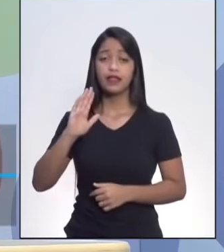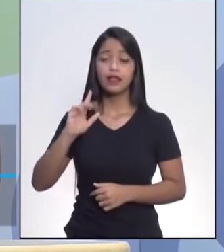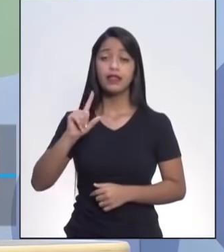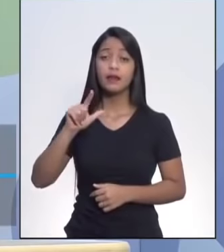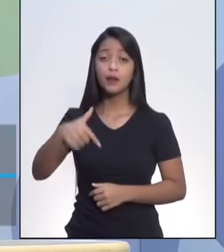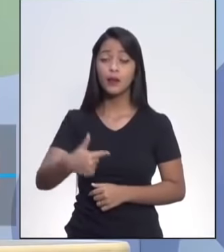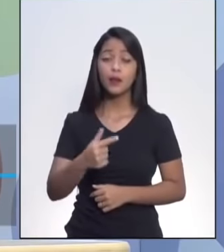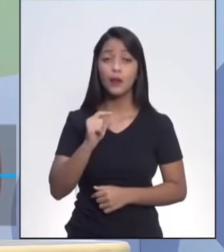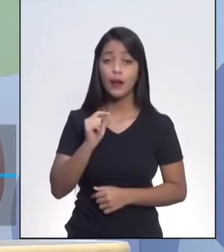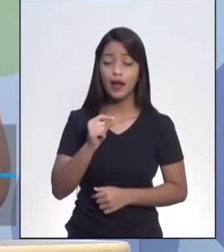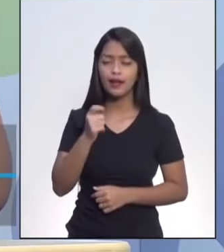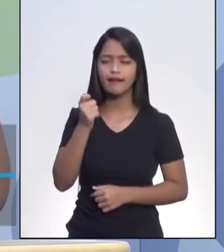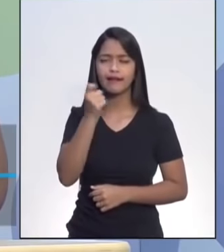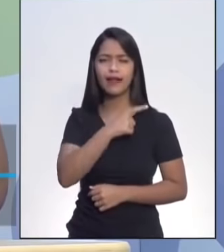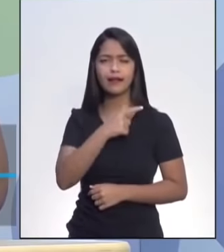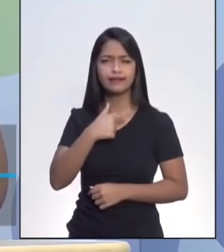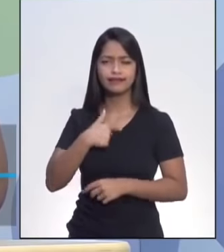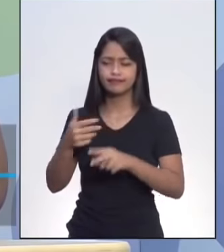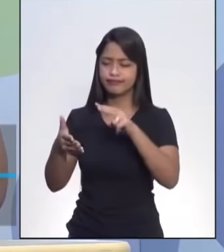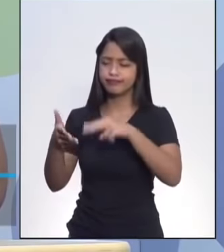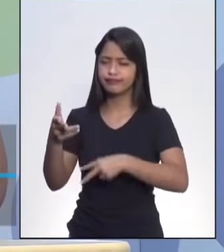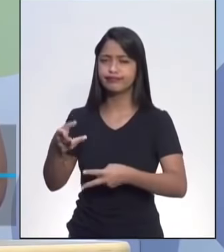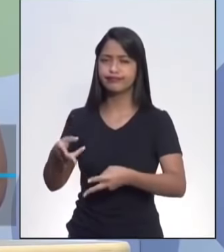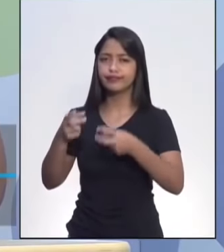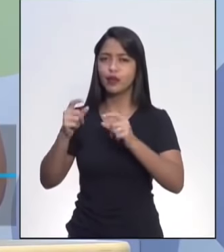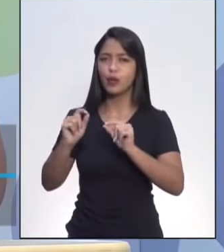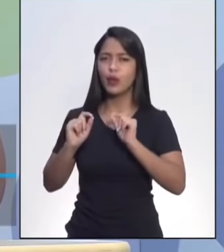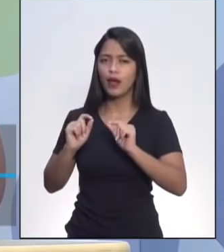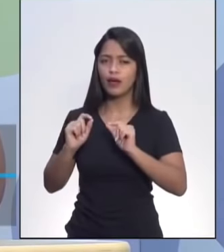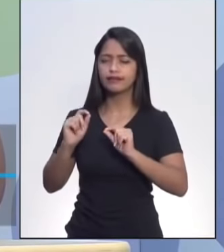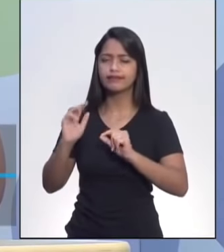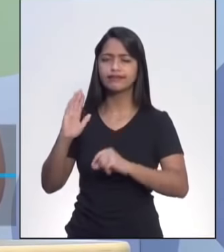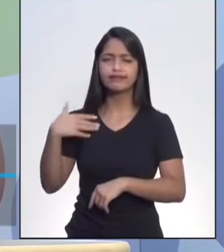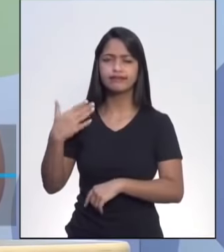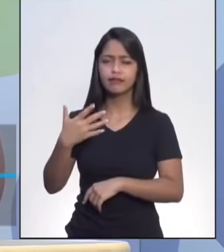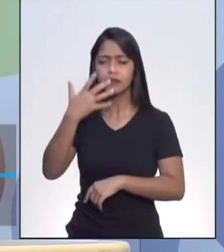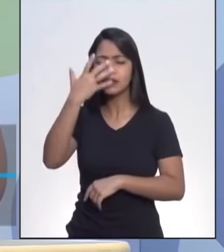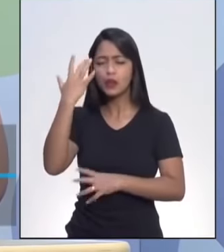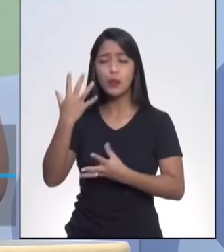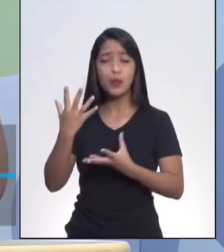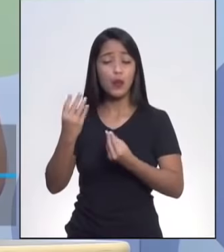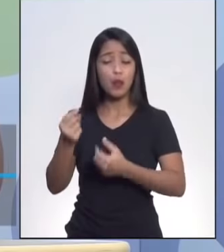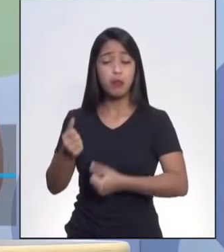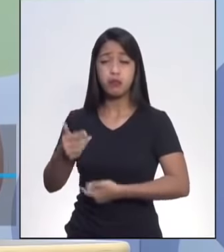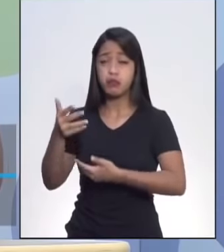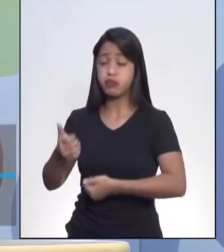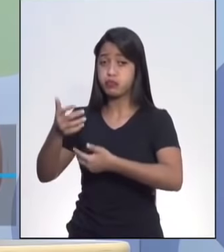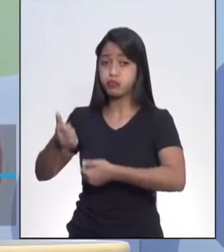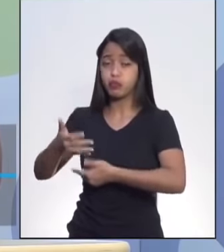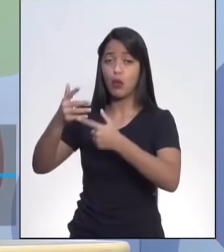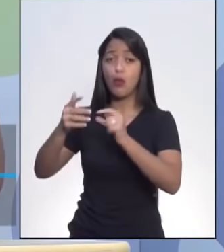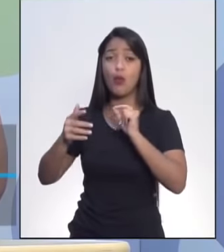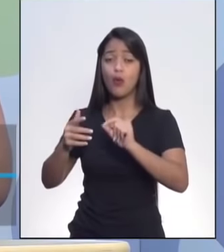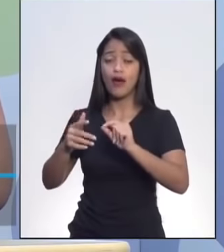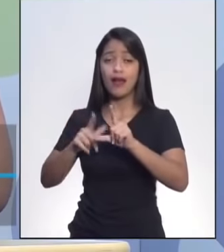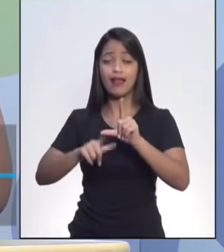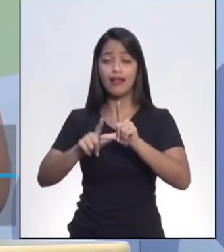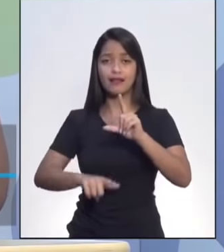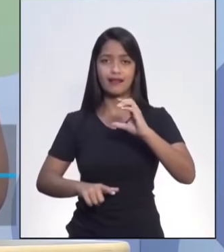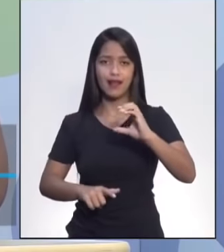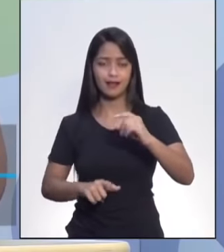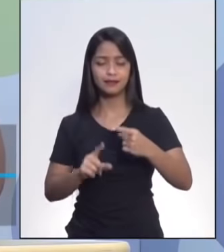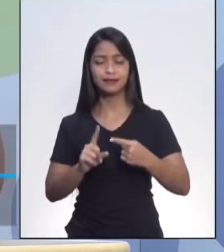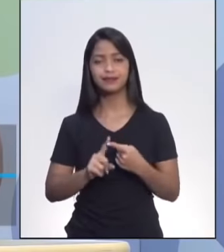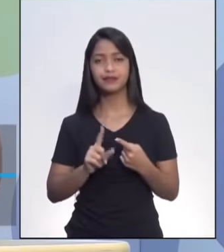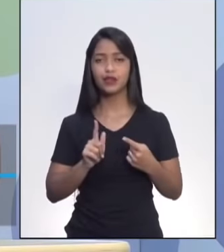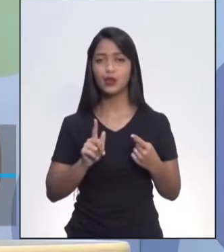gente vai observando no chat. Depois apareceu uma galera colocando que é a letra C.